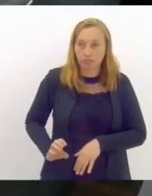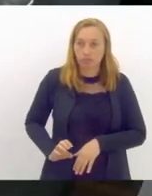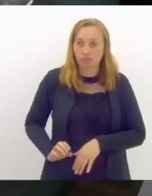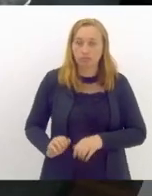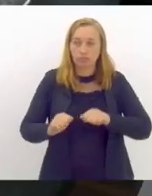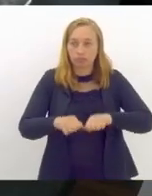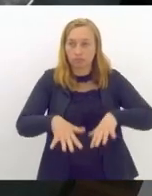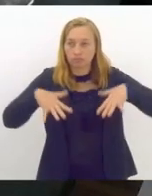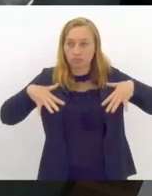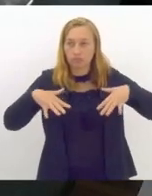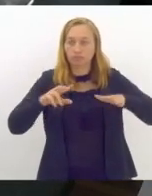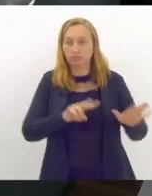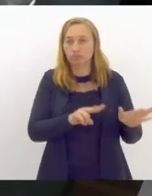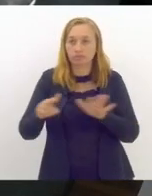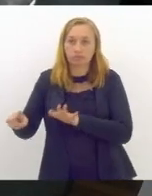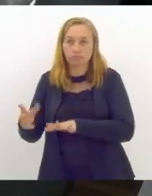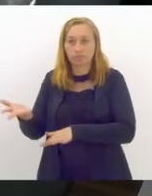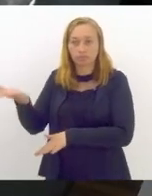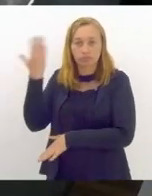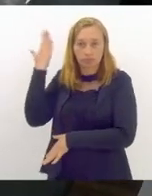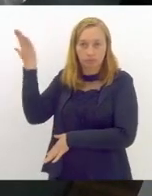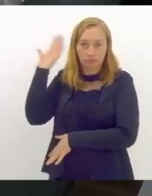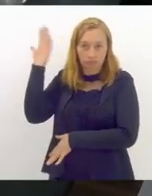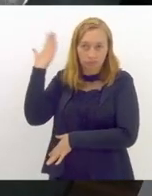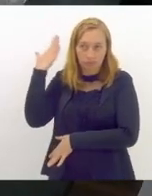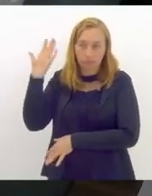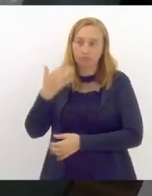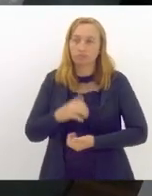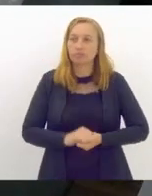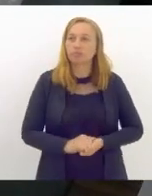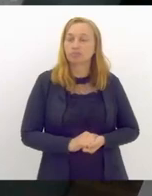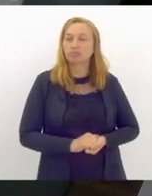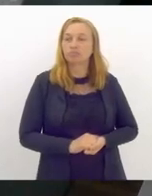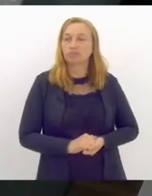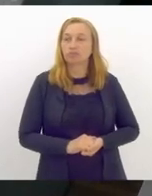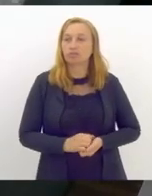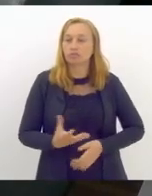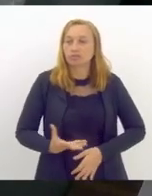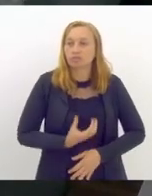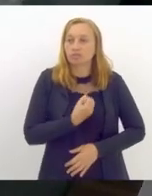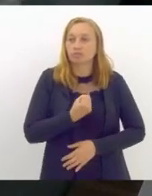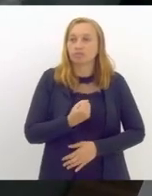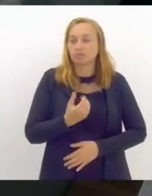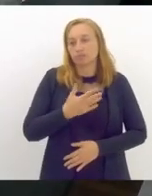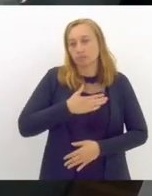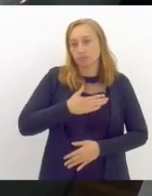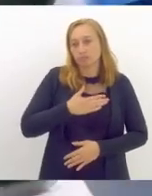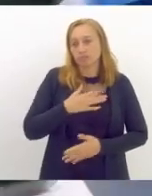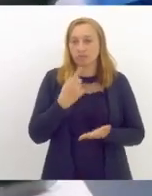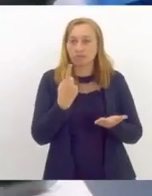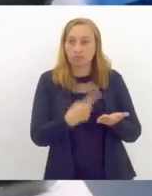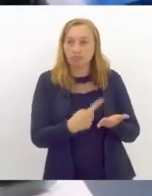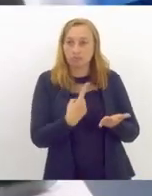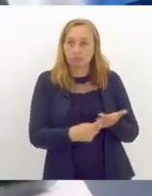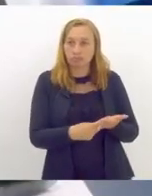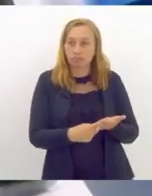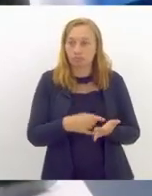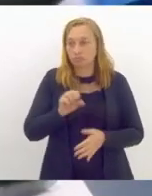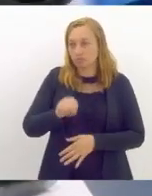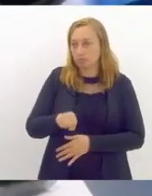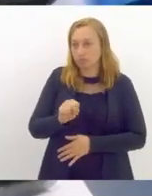passada inclusive para surpresa minha então o acordo em